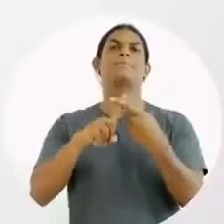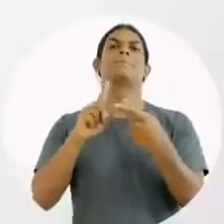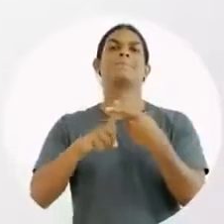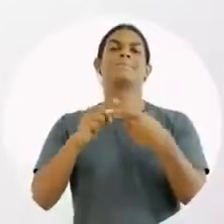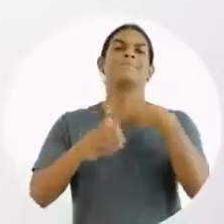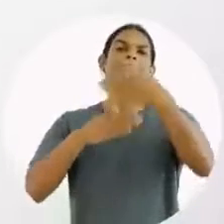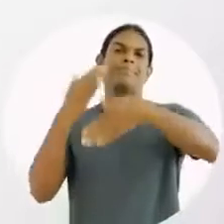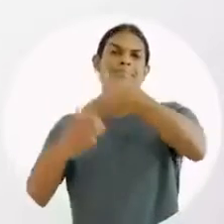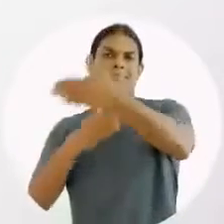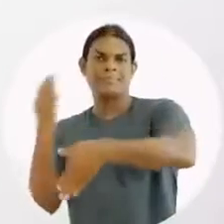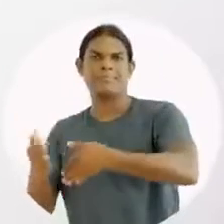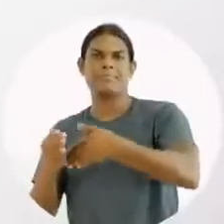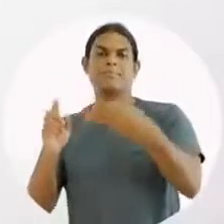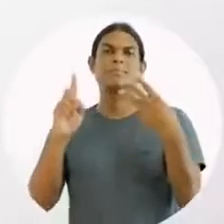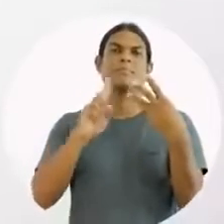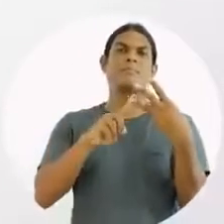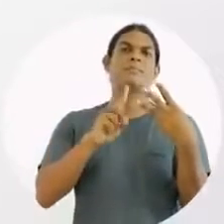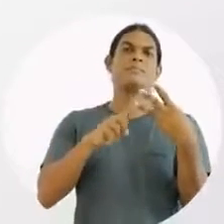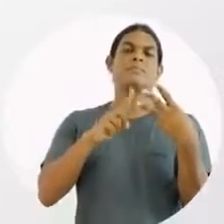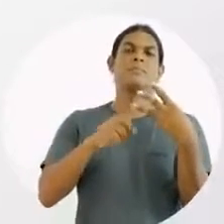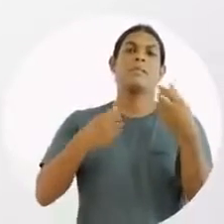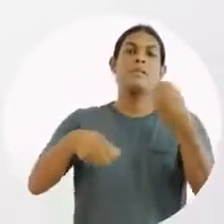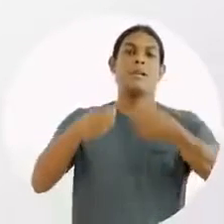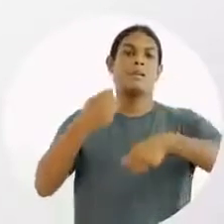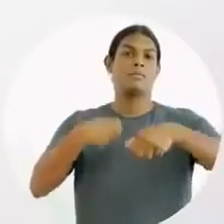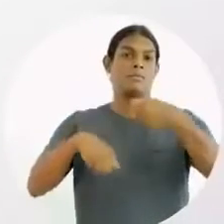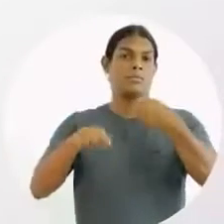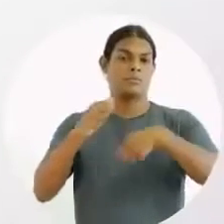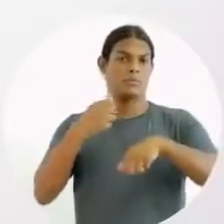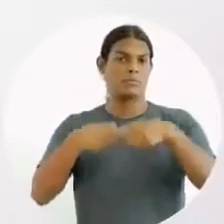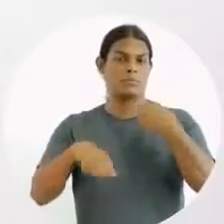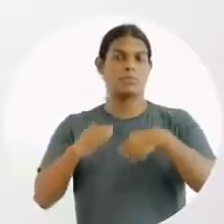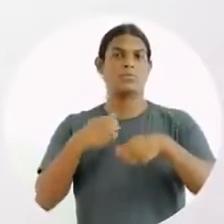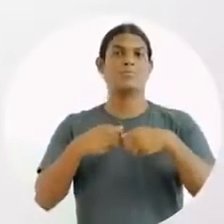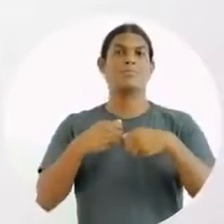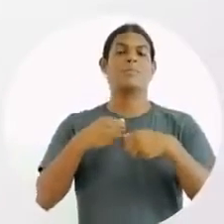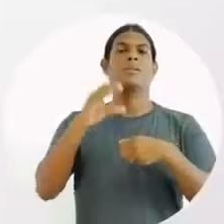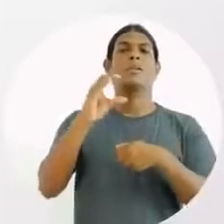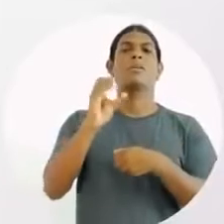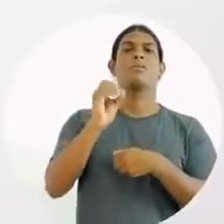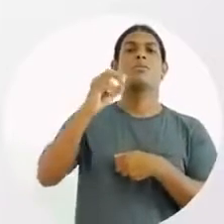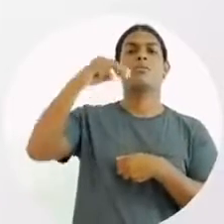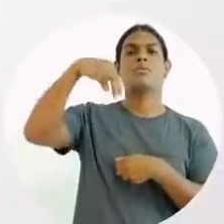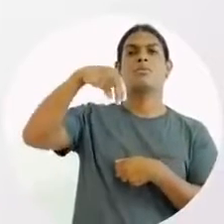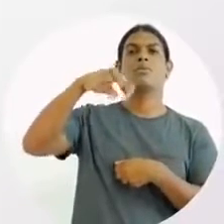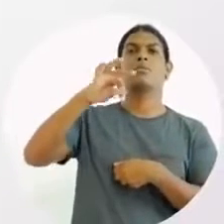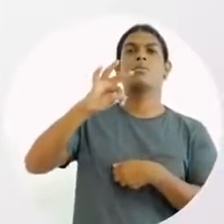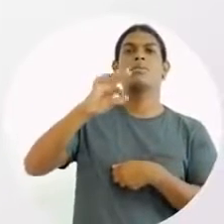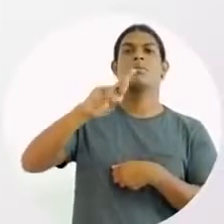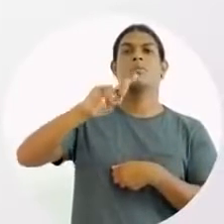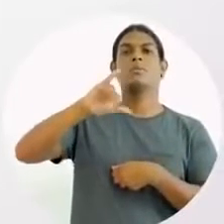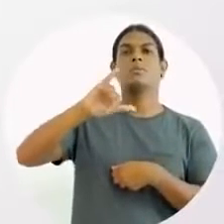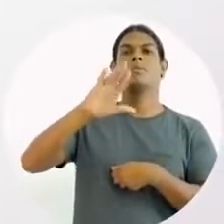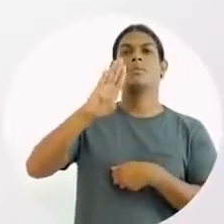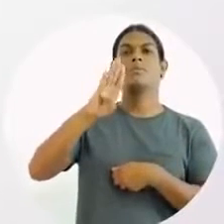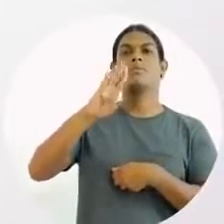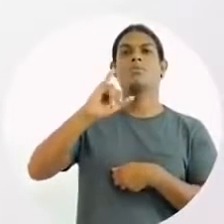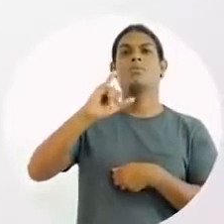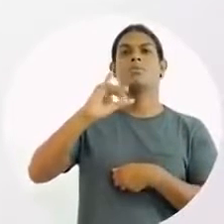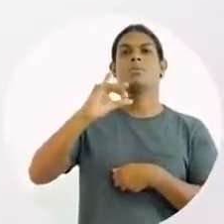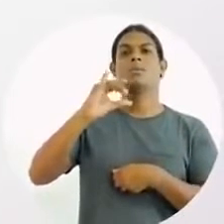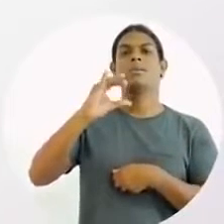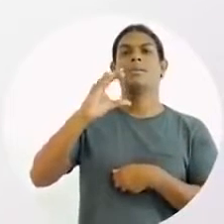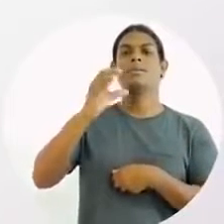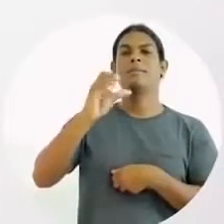alcançados. O terceiro ponto, a administração da contribuição dos funcionários. O que é isso? Responsabilidade